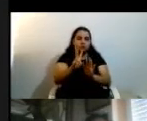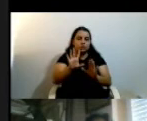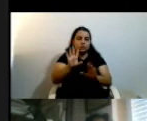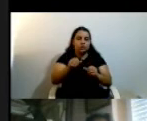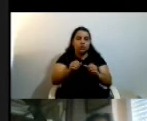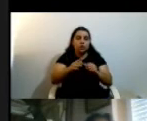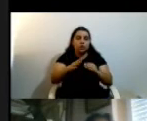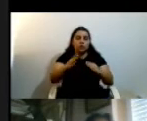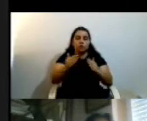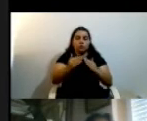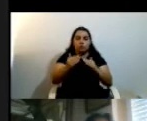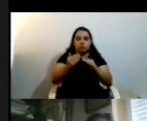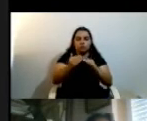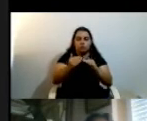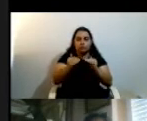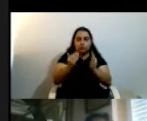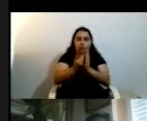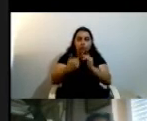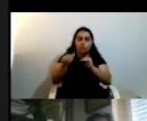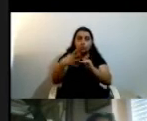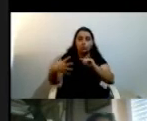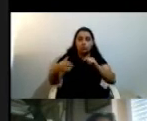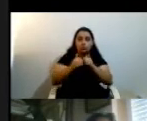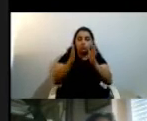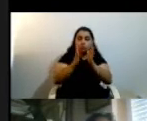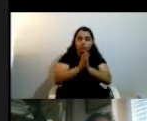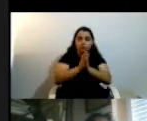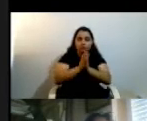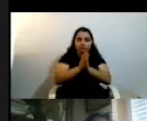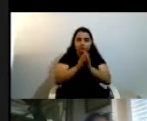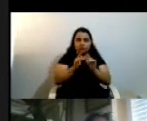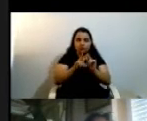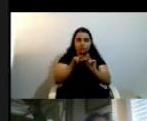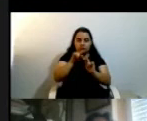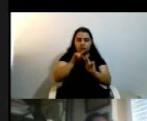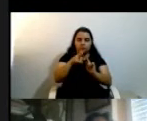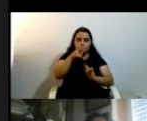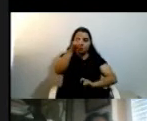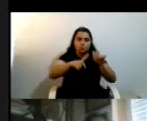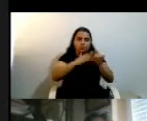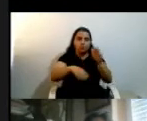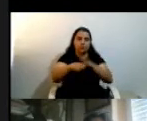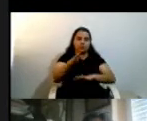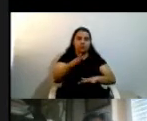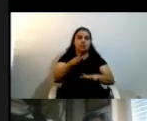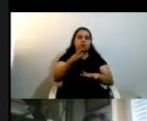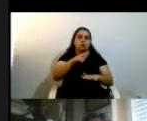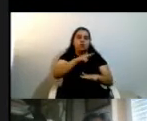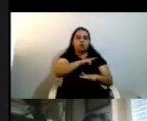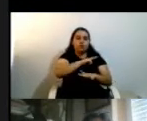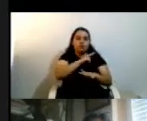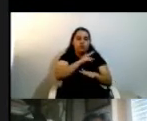percentagem de residual de pessoas com deficiência no ensino superior a nível nacional e com o facto, por exemplo, do contingente de vaga